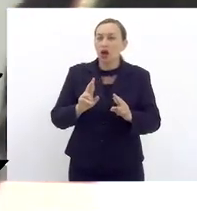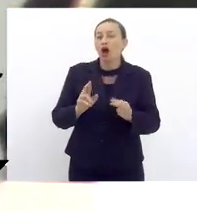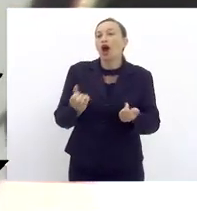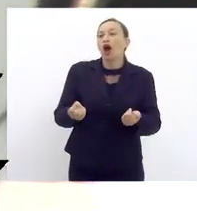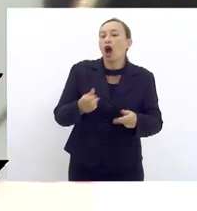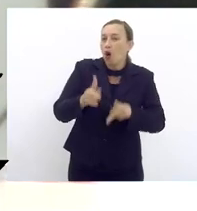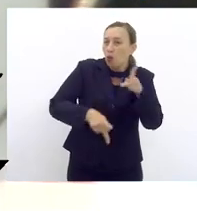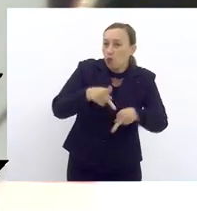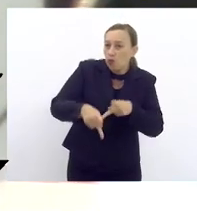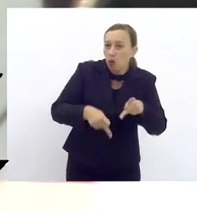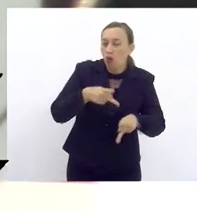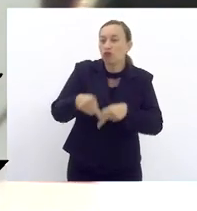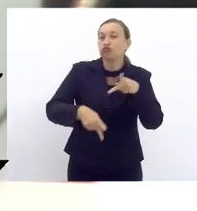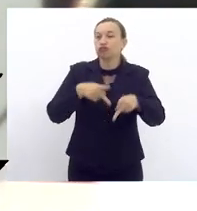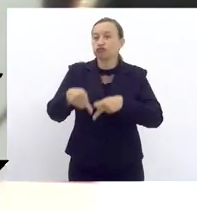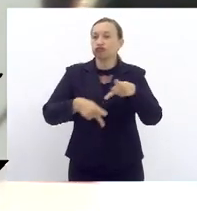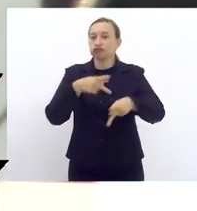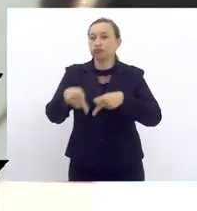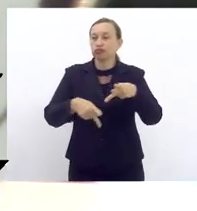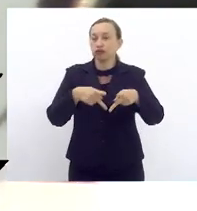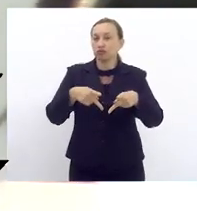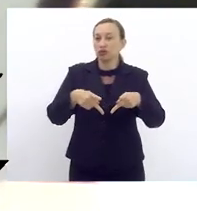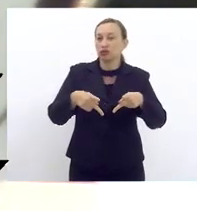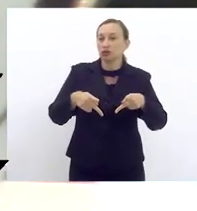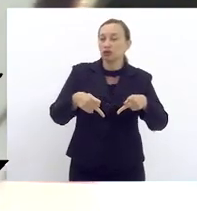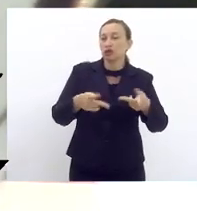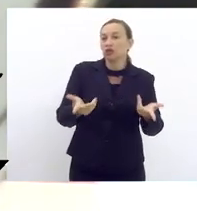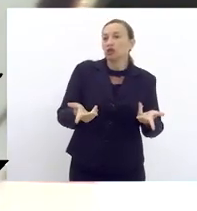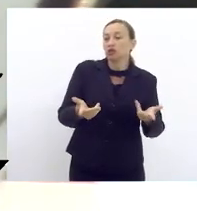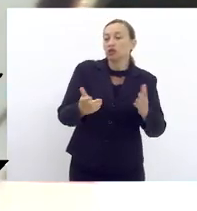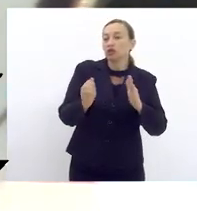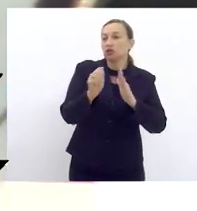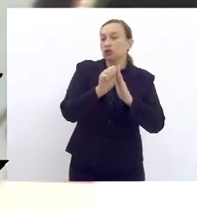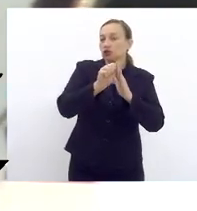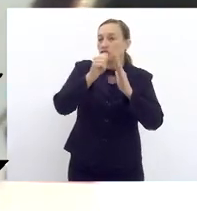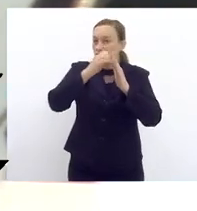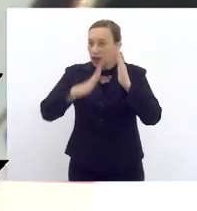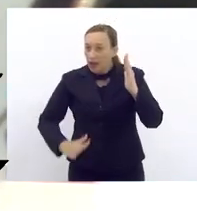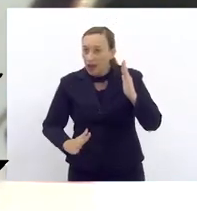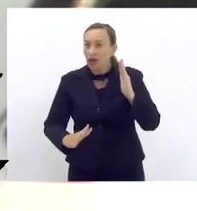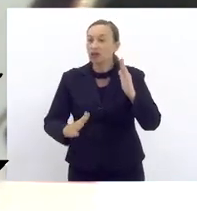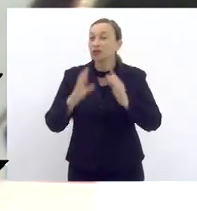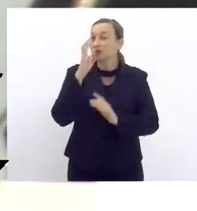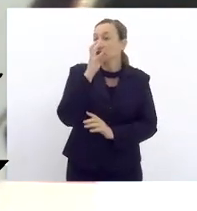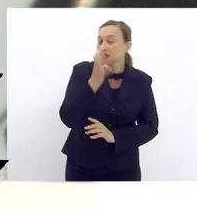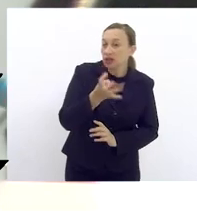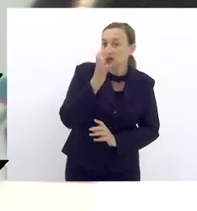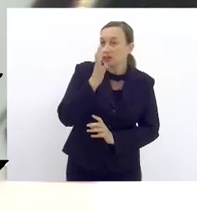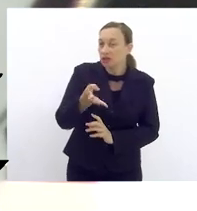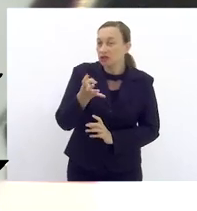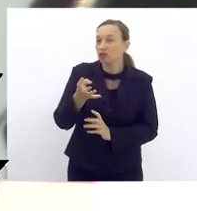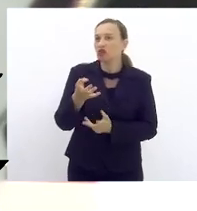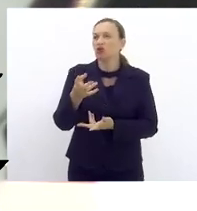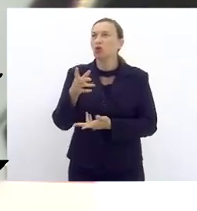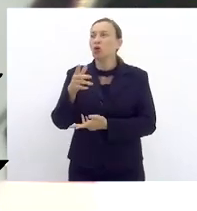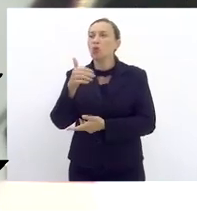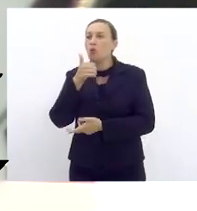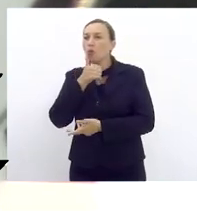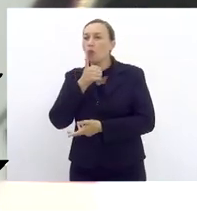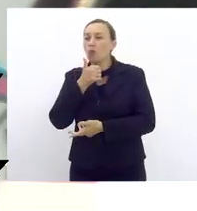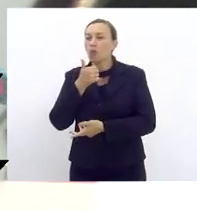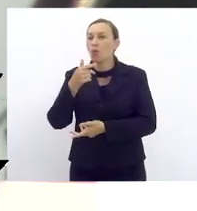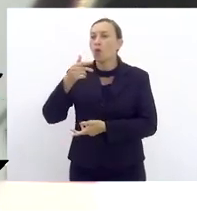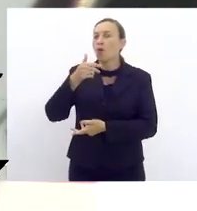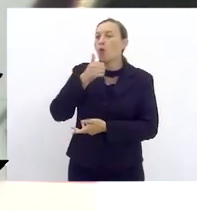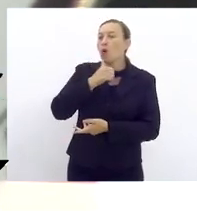ao povo de terreiro é denúncias de violência com mães e pais de Santo né Carlos